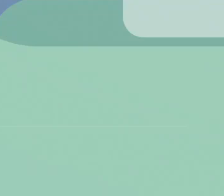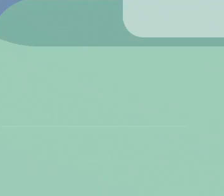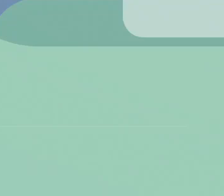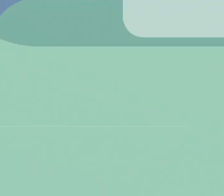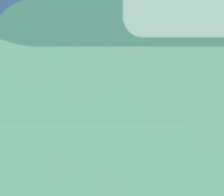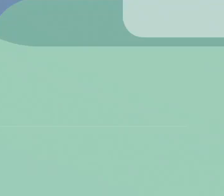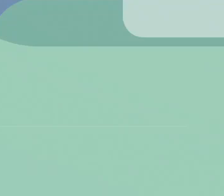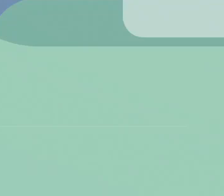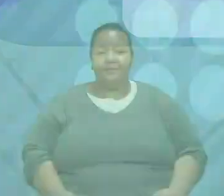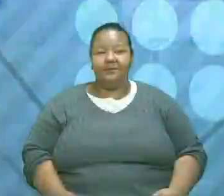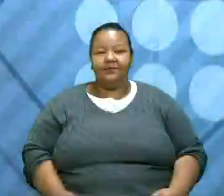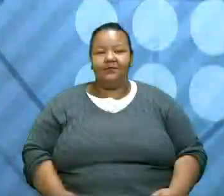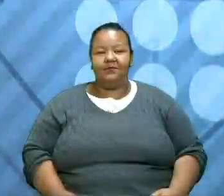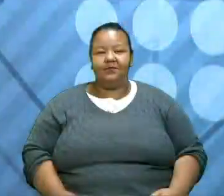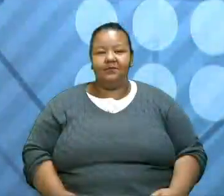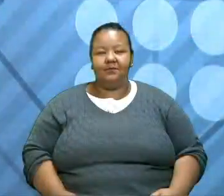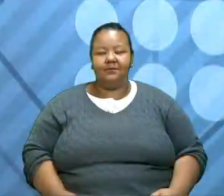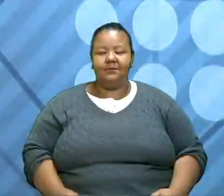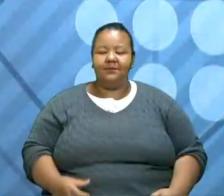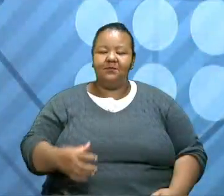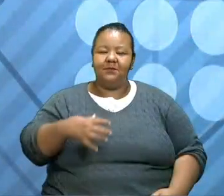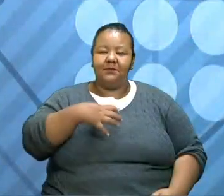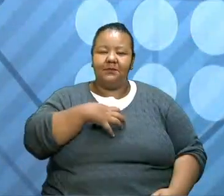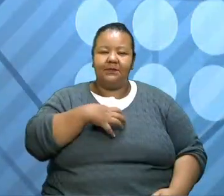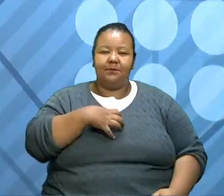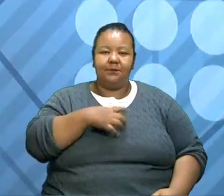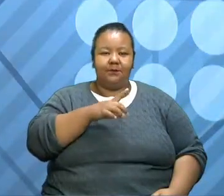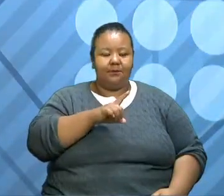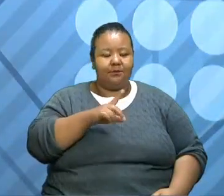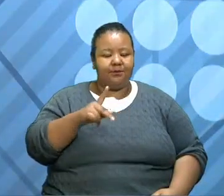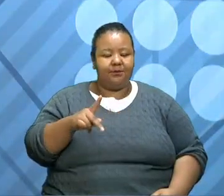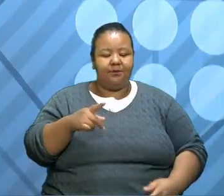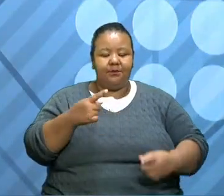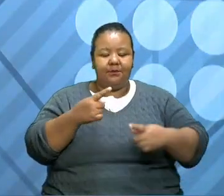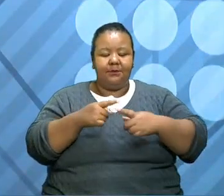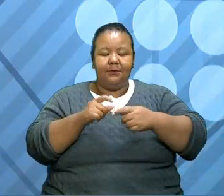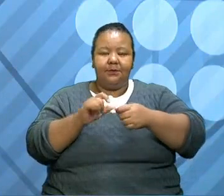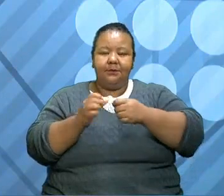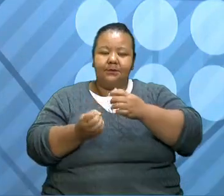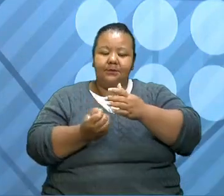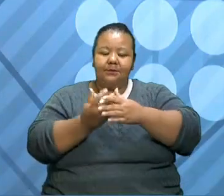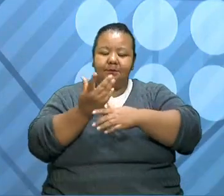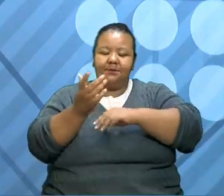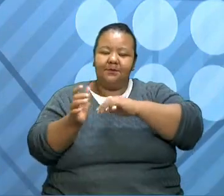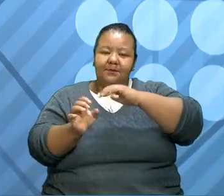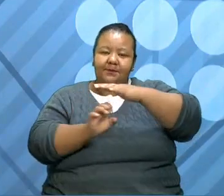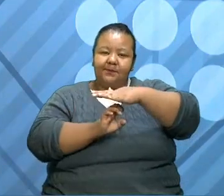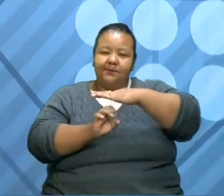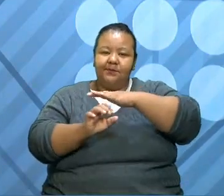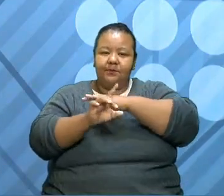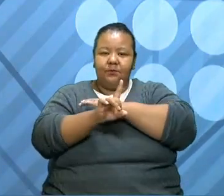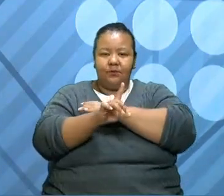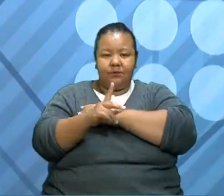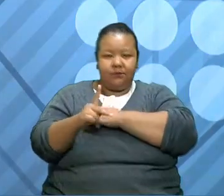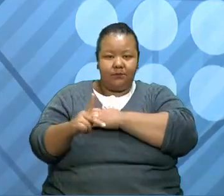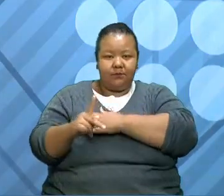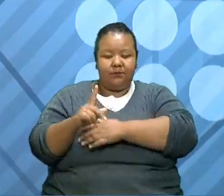Tipos de departamento. Por que que as empresas criam departamentos? Qual é a função de um departamento? Eu